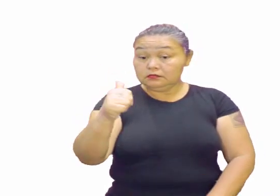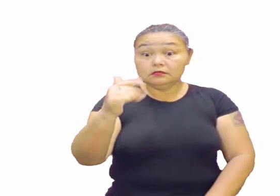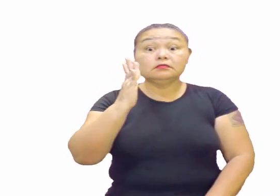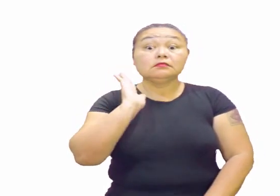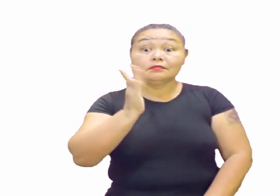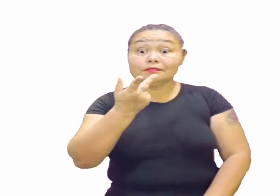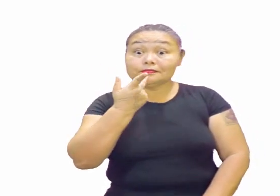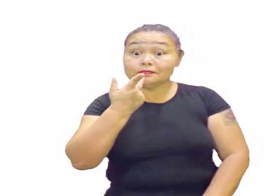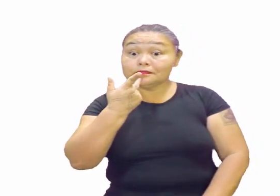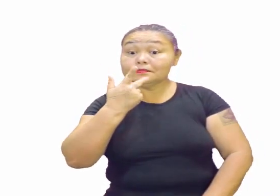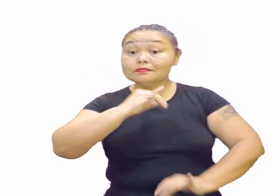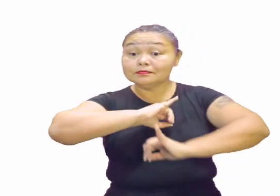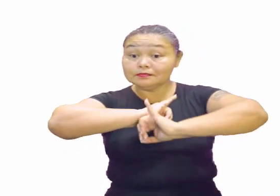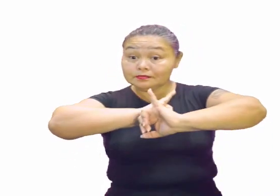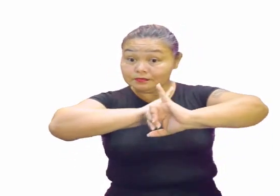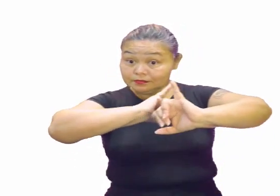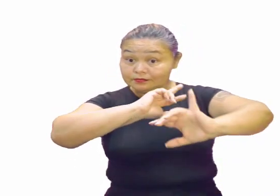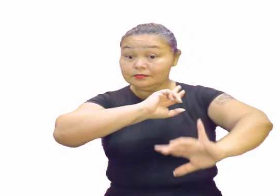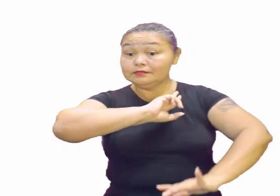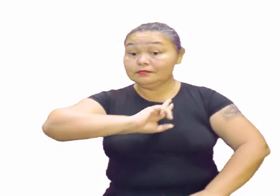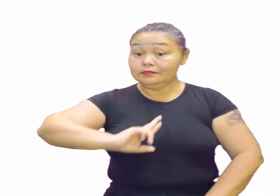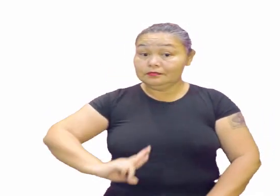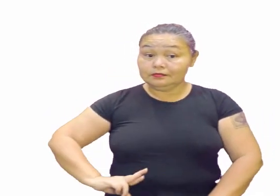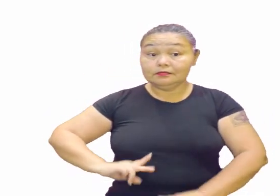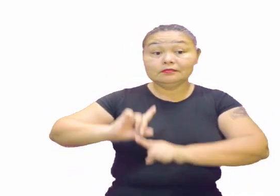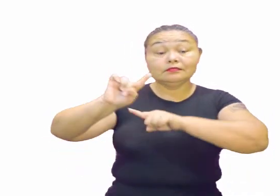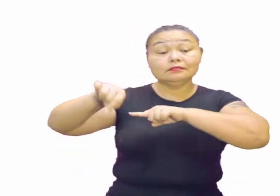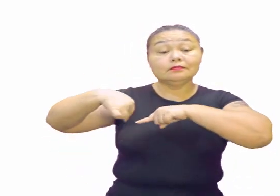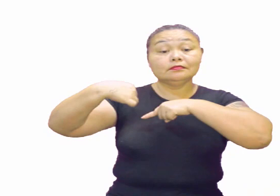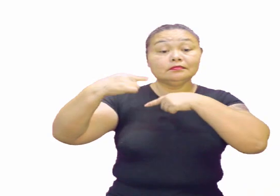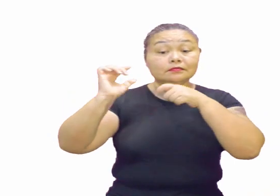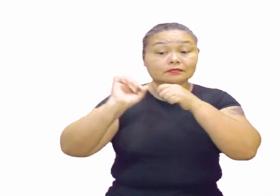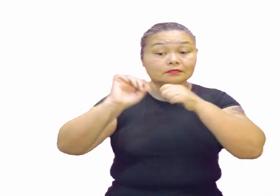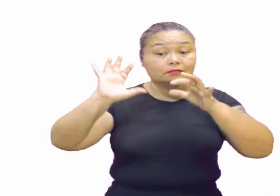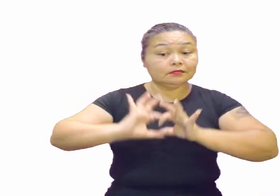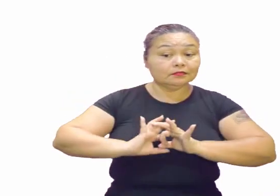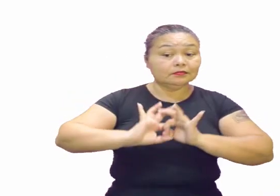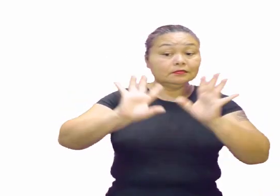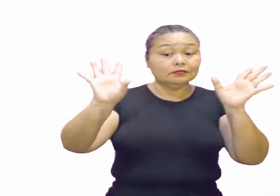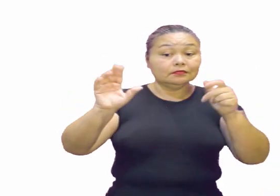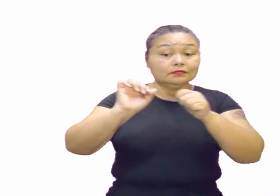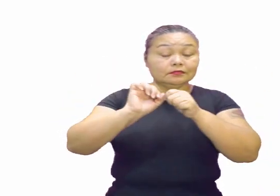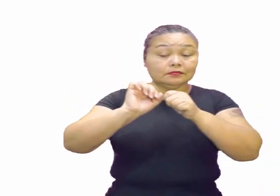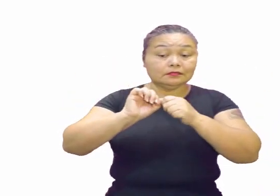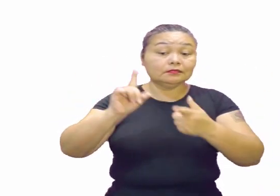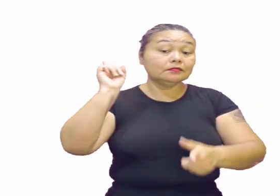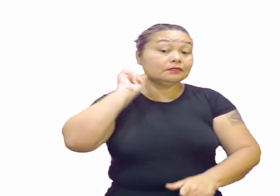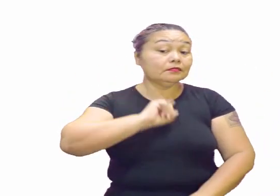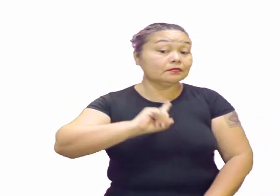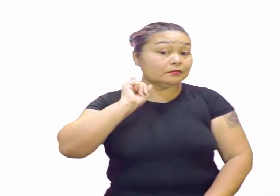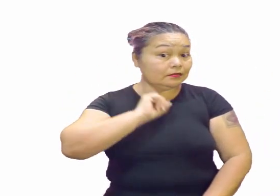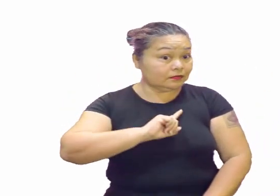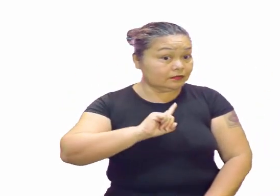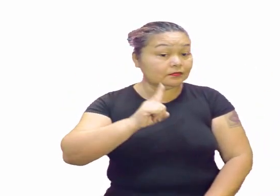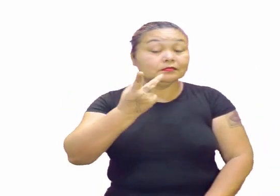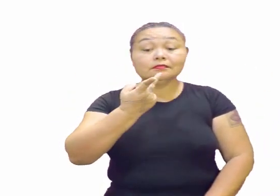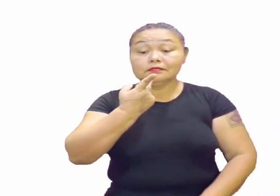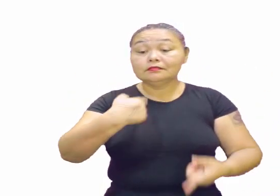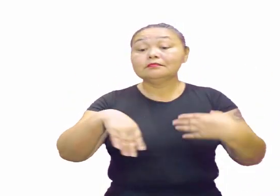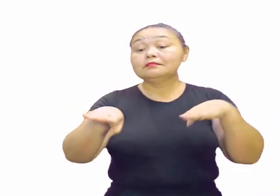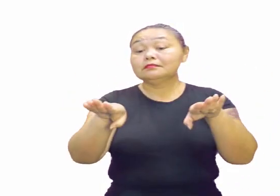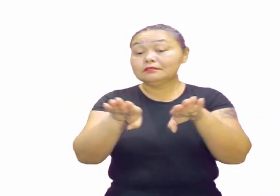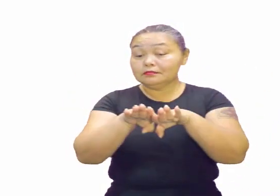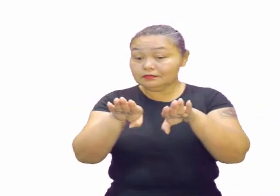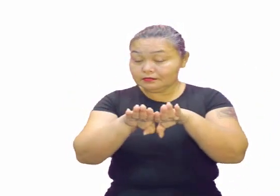república. Quando houve a Inconfidência Mineira, em 1789, também já se falava em